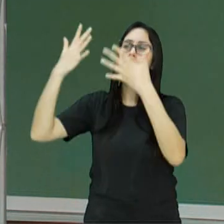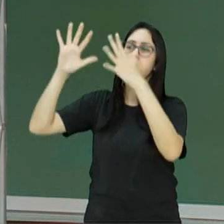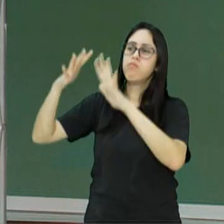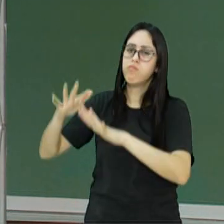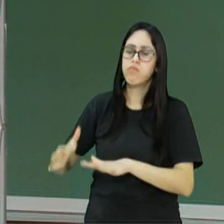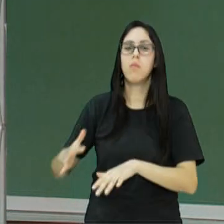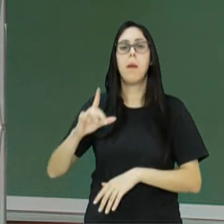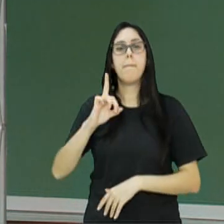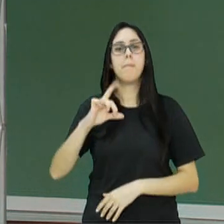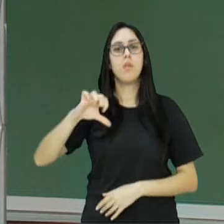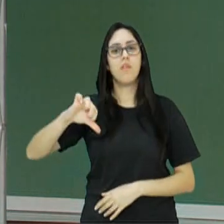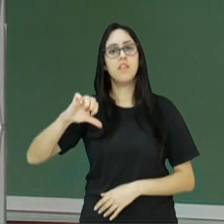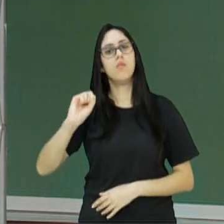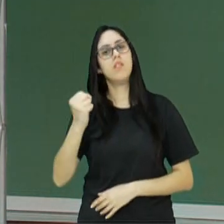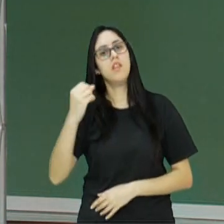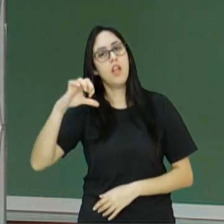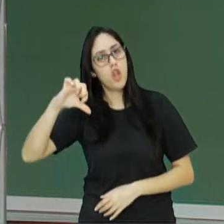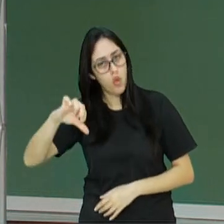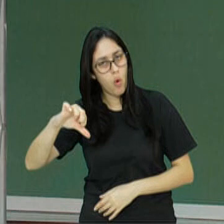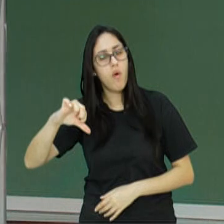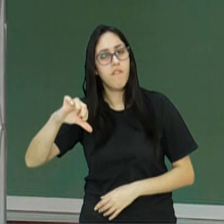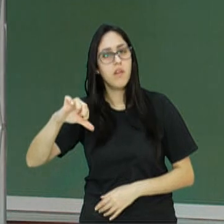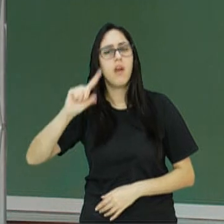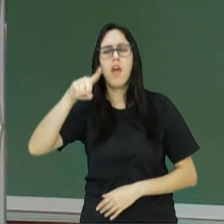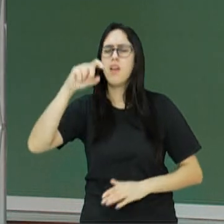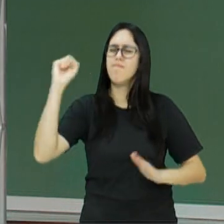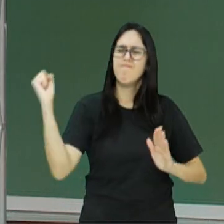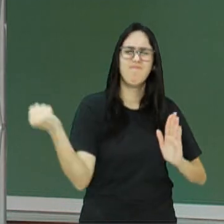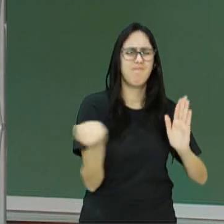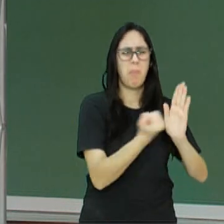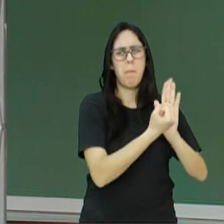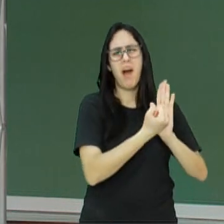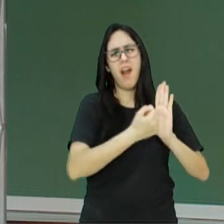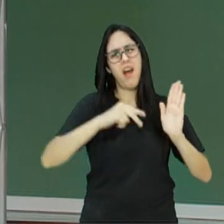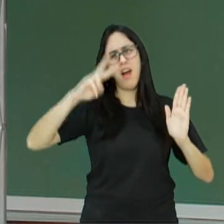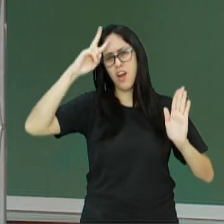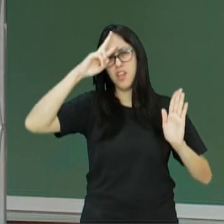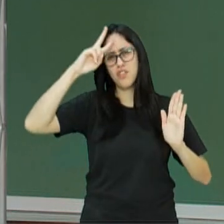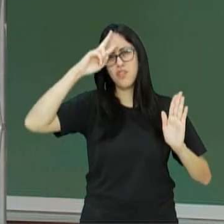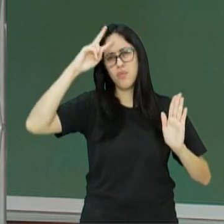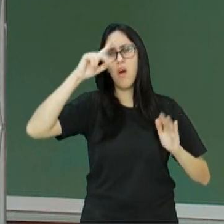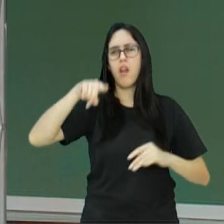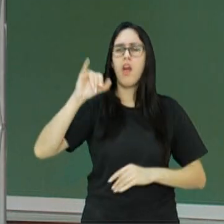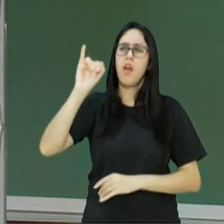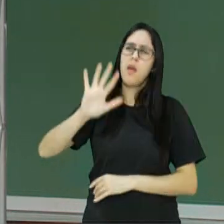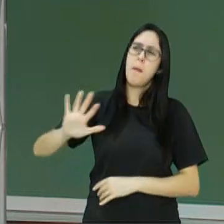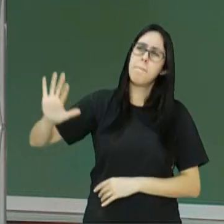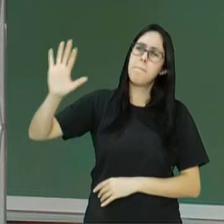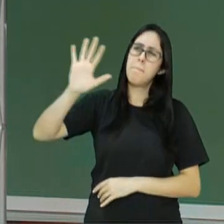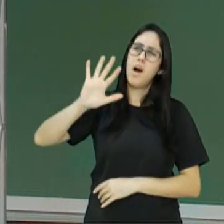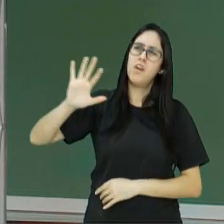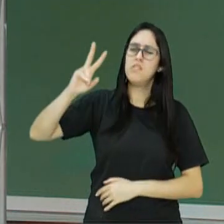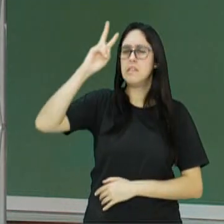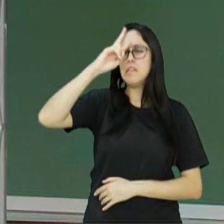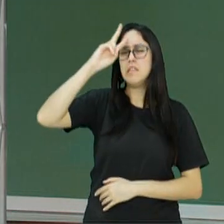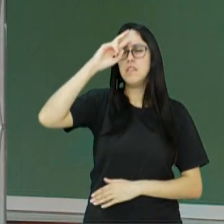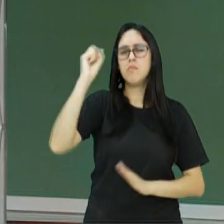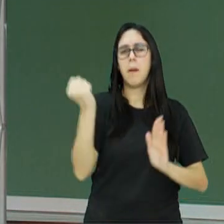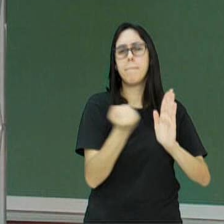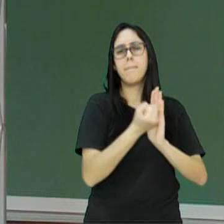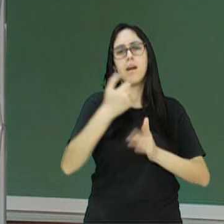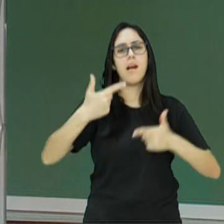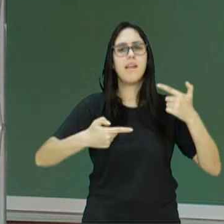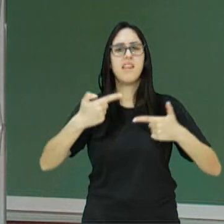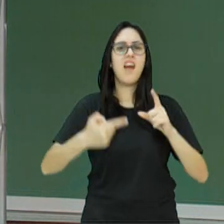ano de 1989 e ele é aí um signo, né? Ele é uma imagem muito forte do que foi a Guerra Fria,